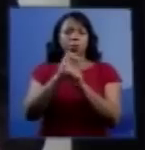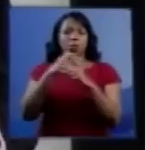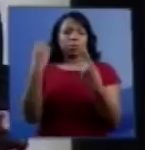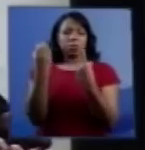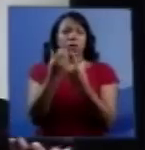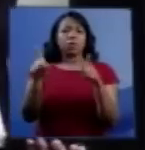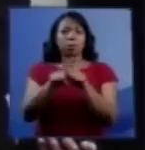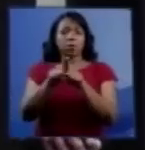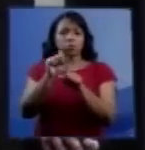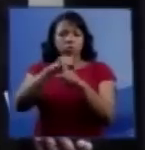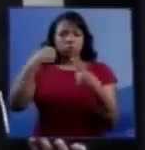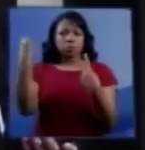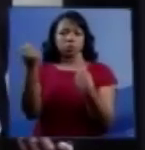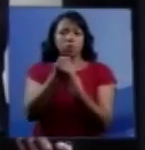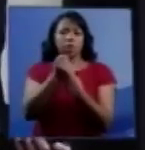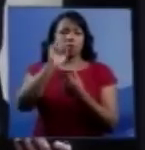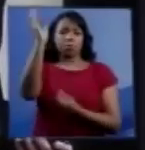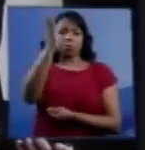a sociedade